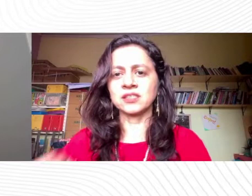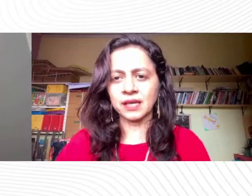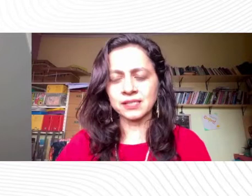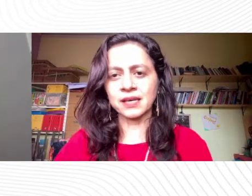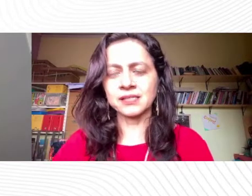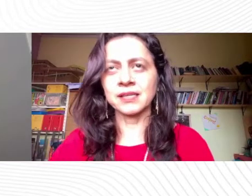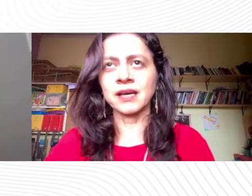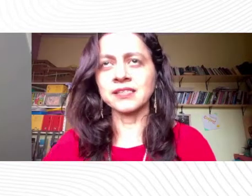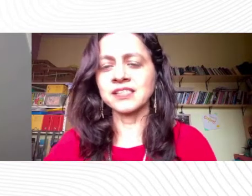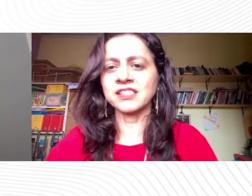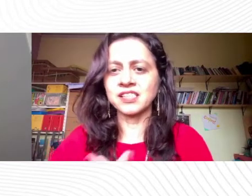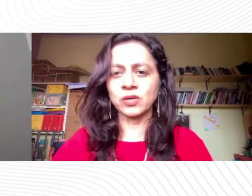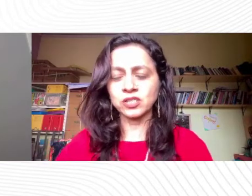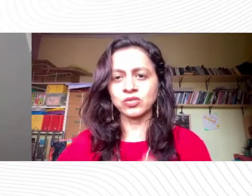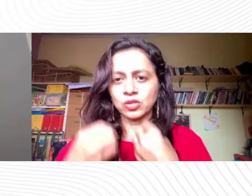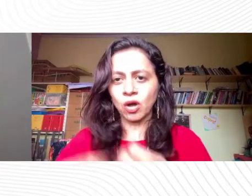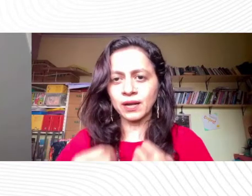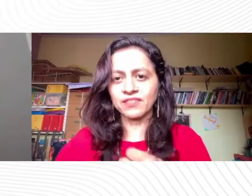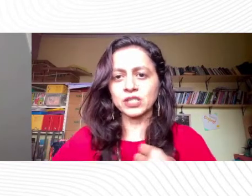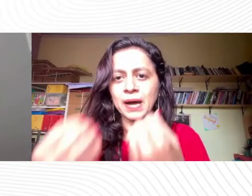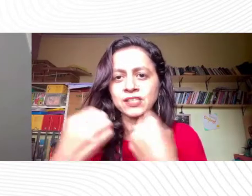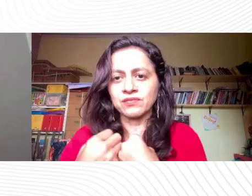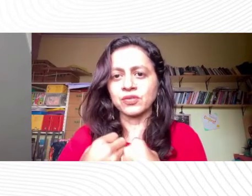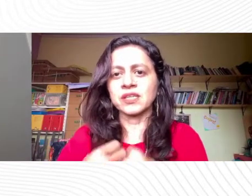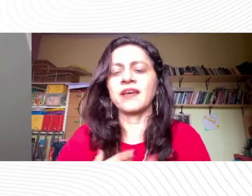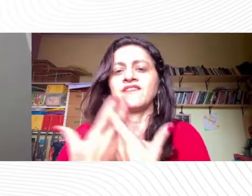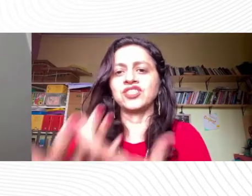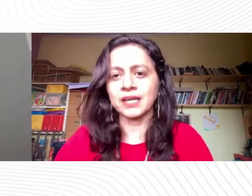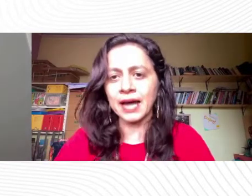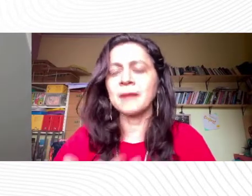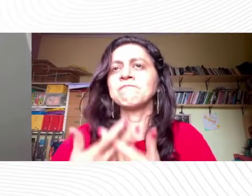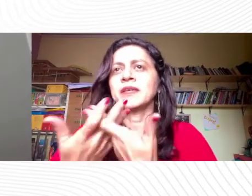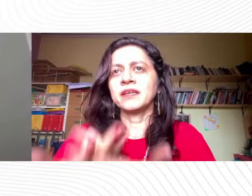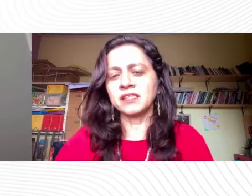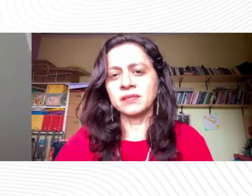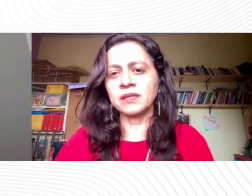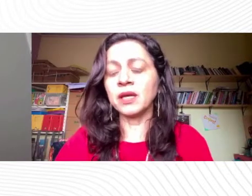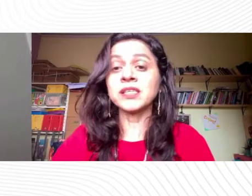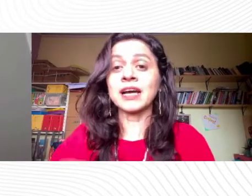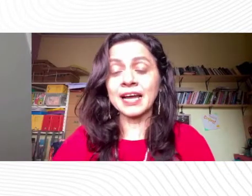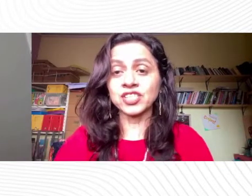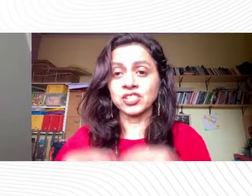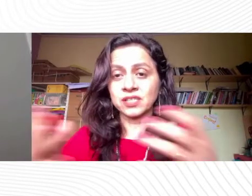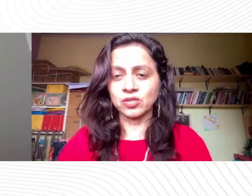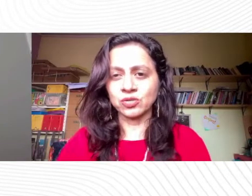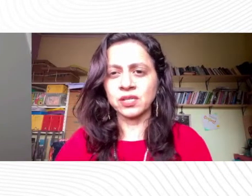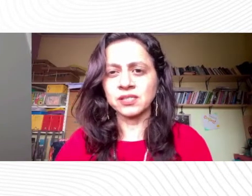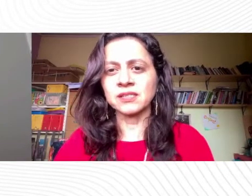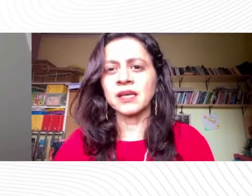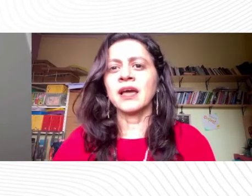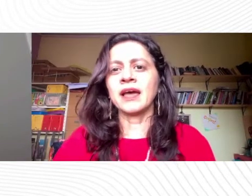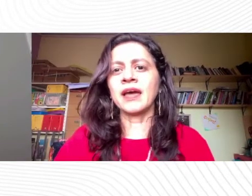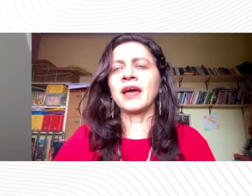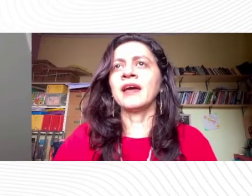esse exercício, isso faz parte de você reivindicar e não se calar diante das